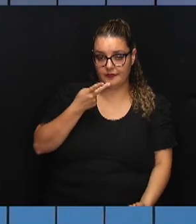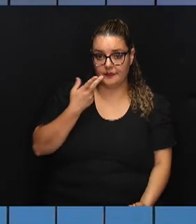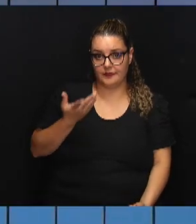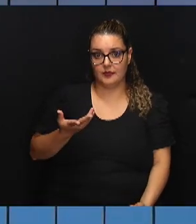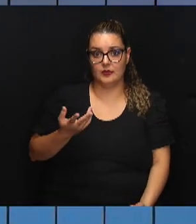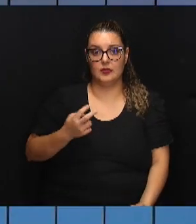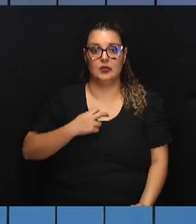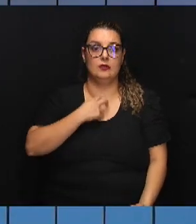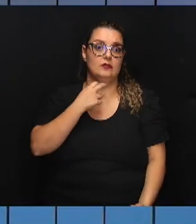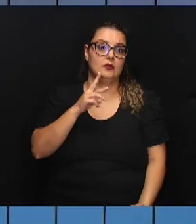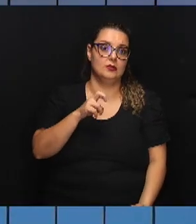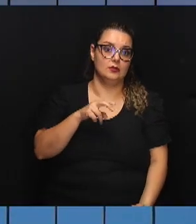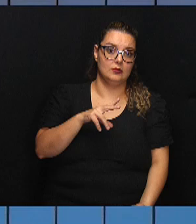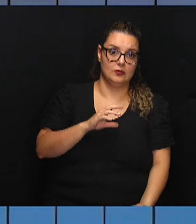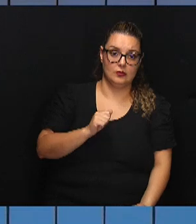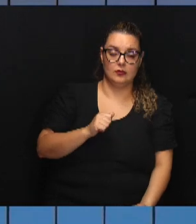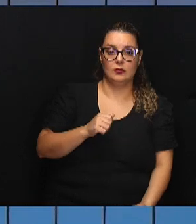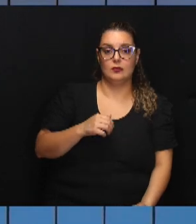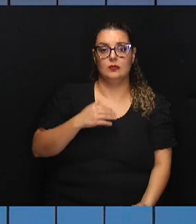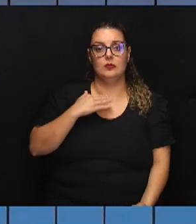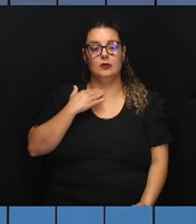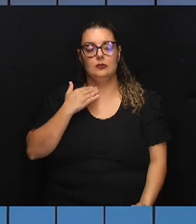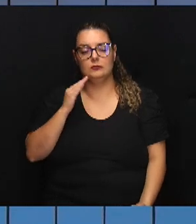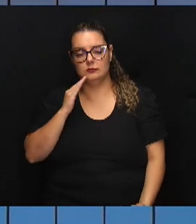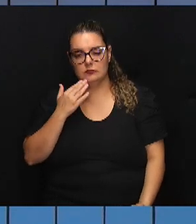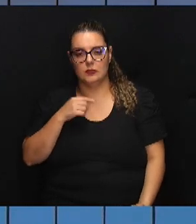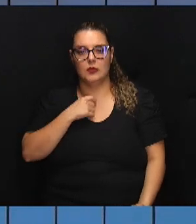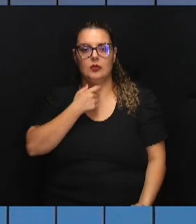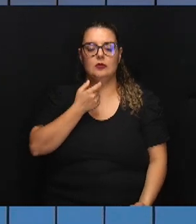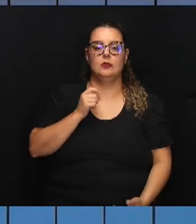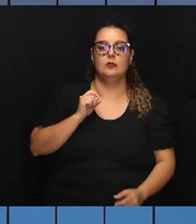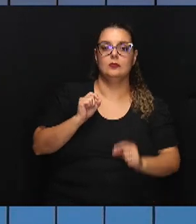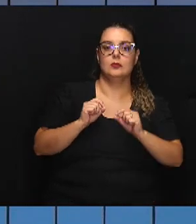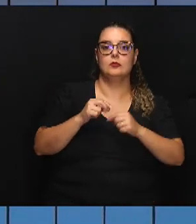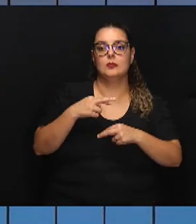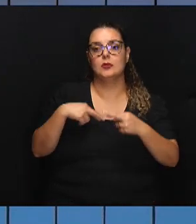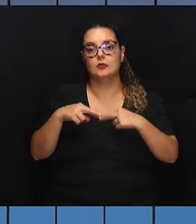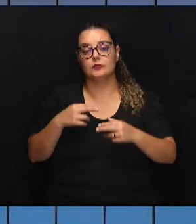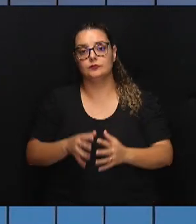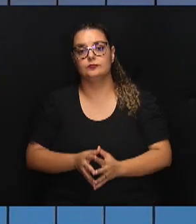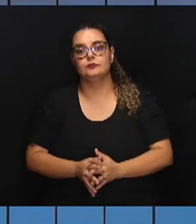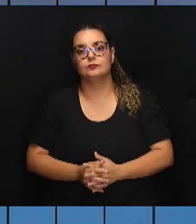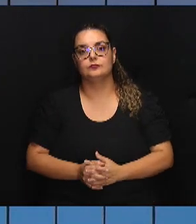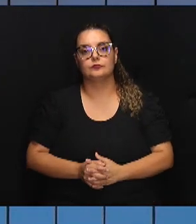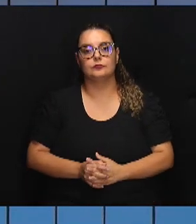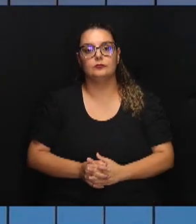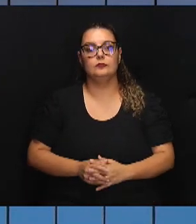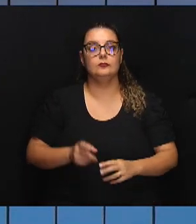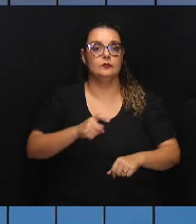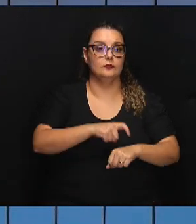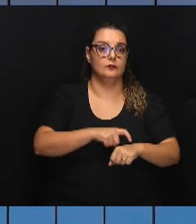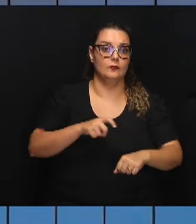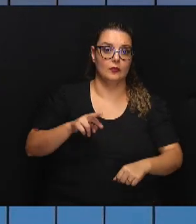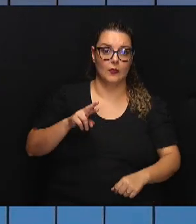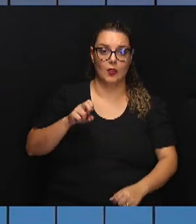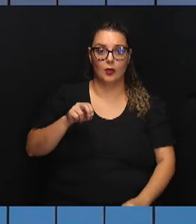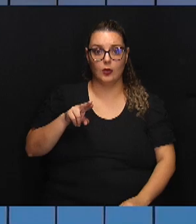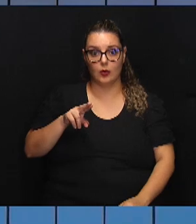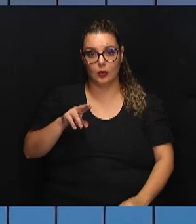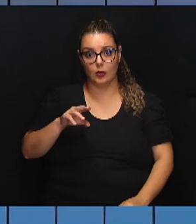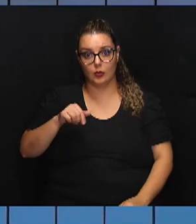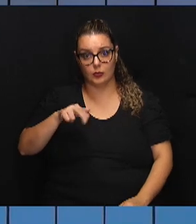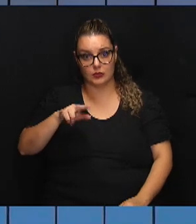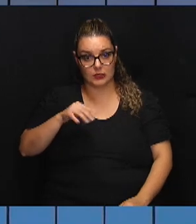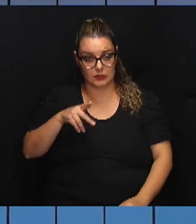voz rouca, voz falhando, né? O que poderia estar relacionado a esses episódios de ronquidão que a